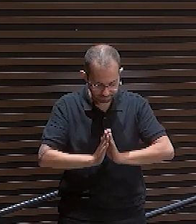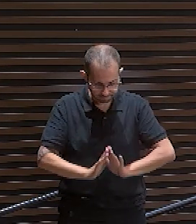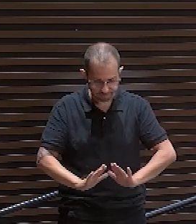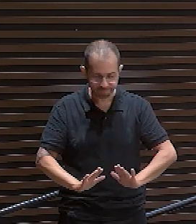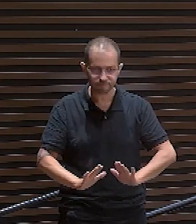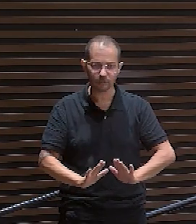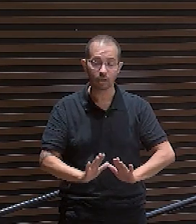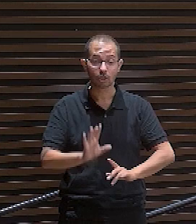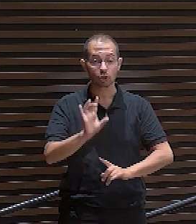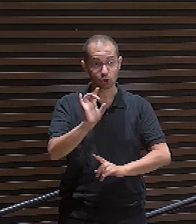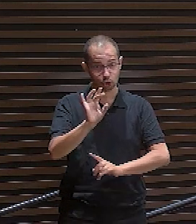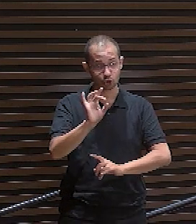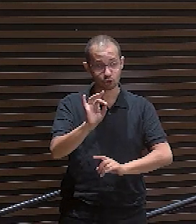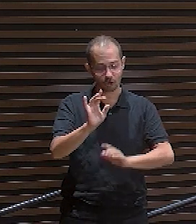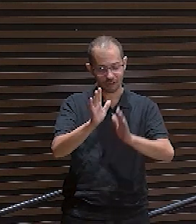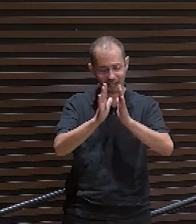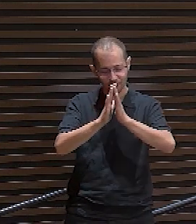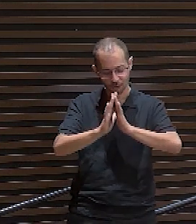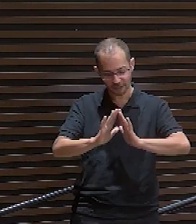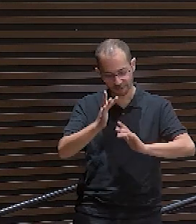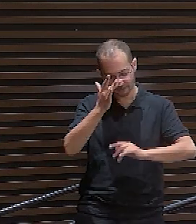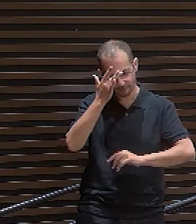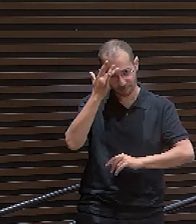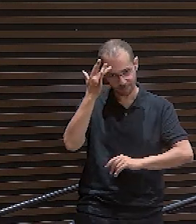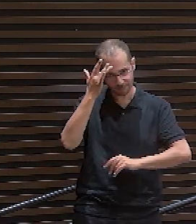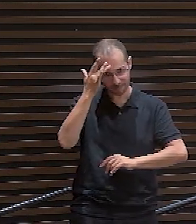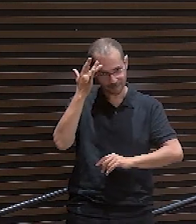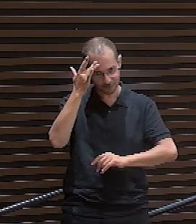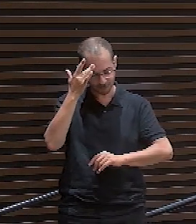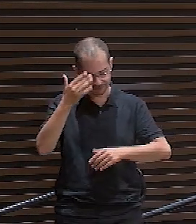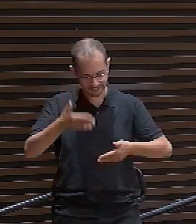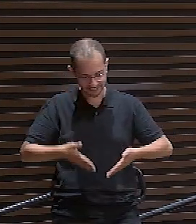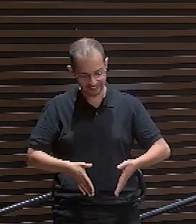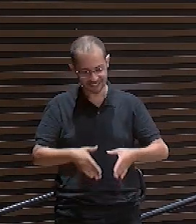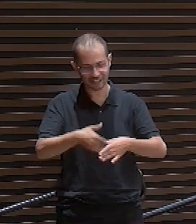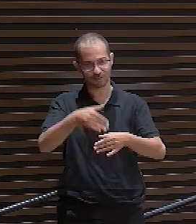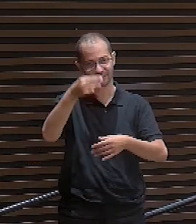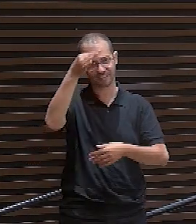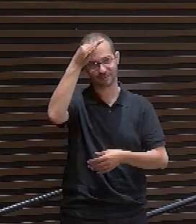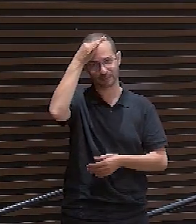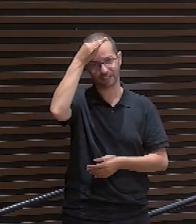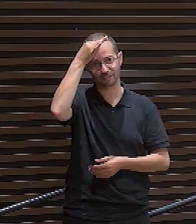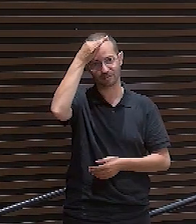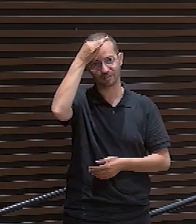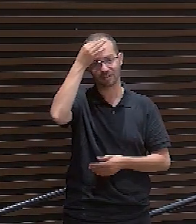Só adora quem nasceu de novo. E como é que nasce de novo?